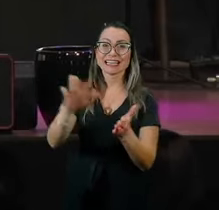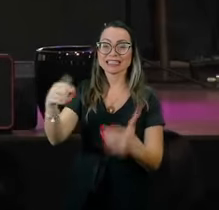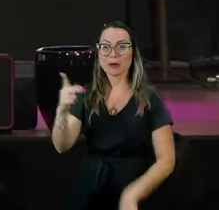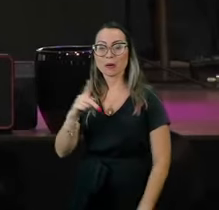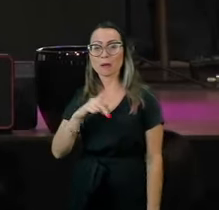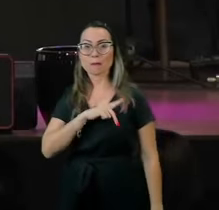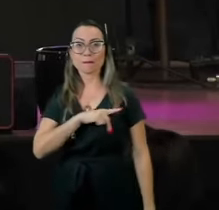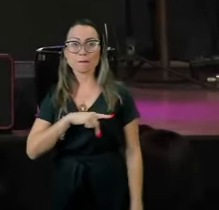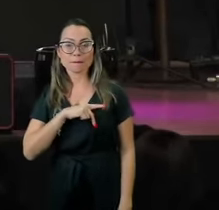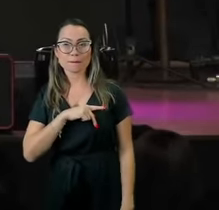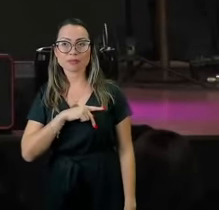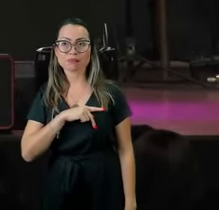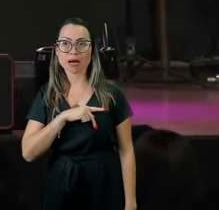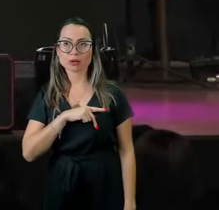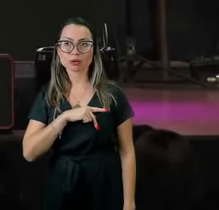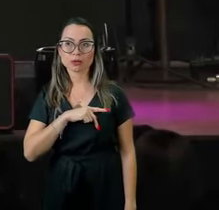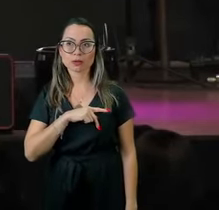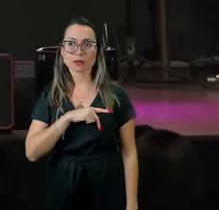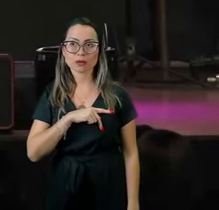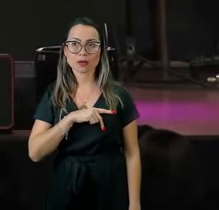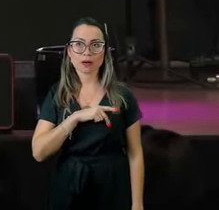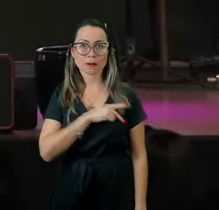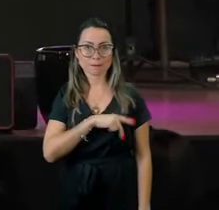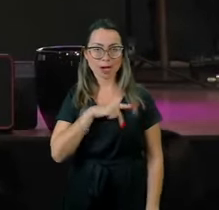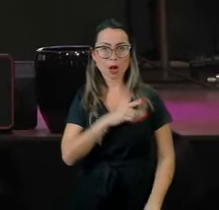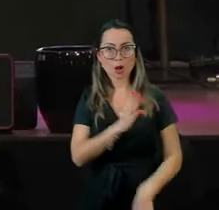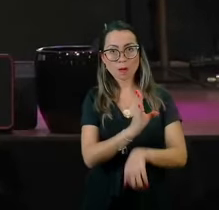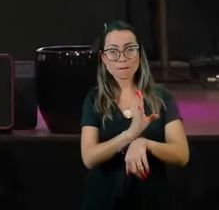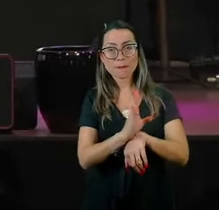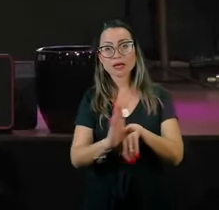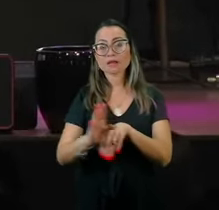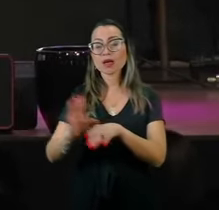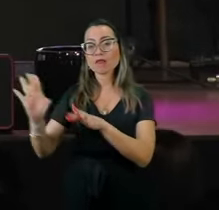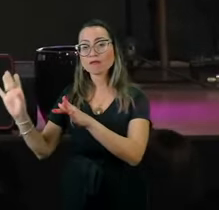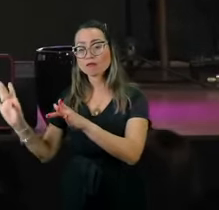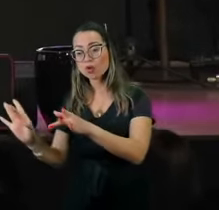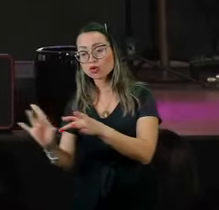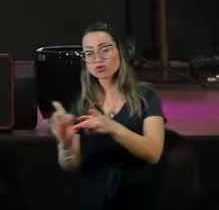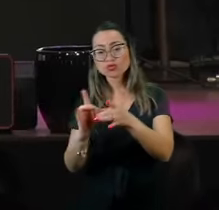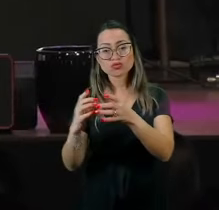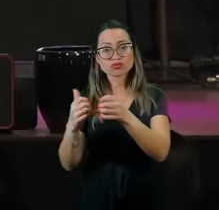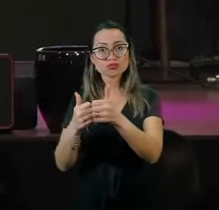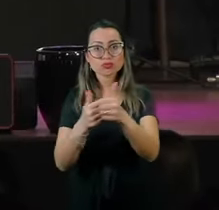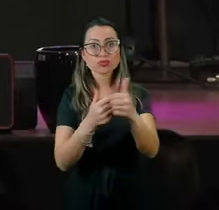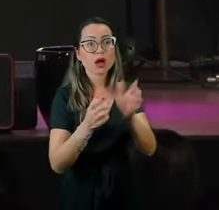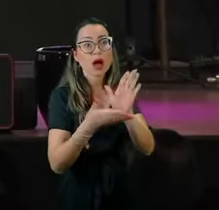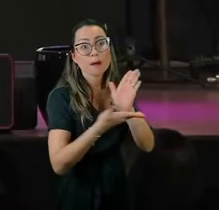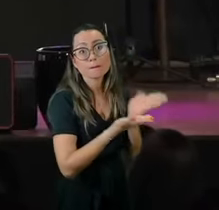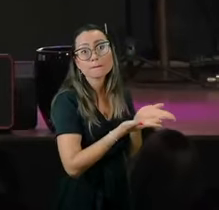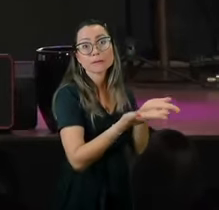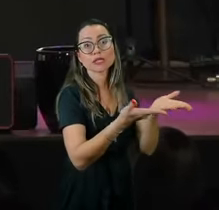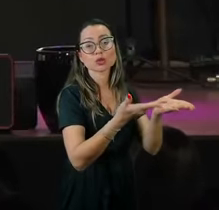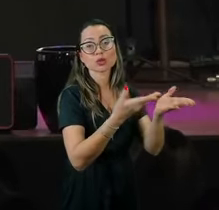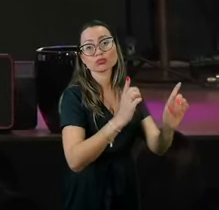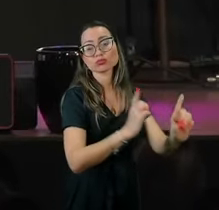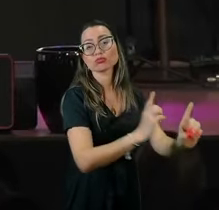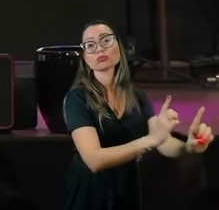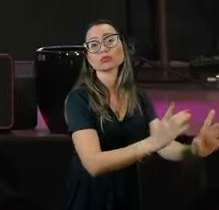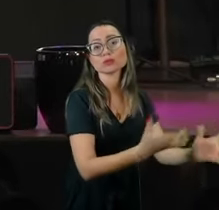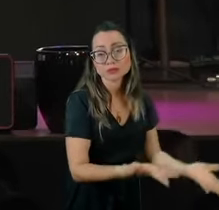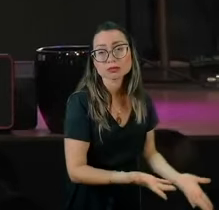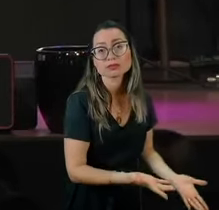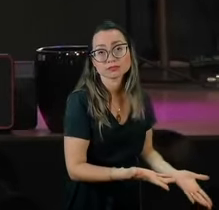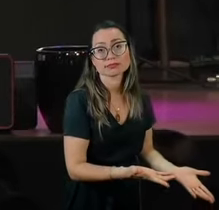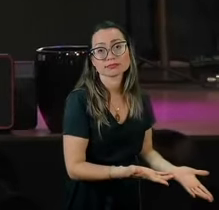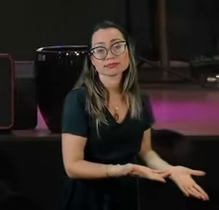o levou aos apóstolos e lhes contou como Saulo tinha visto o Senhor no caminho para Damasco. E como ele tinha